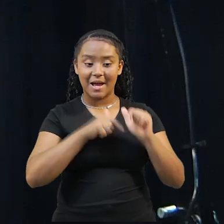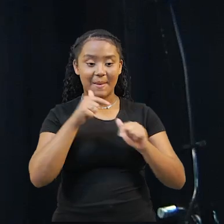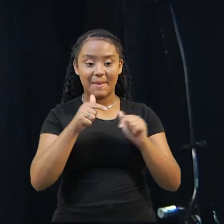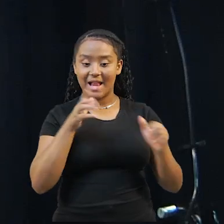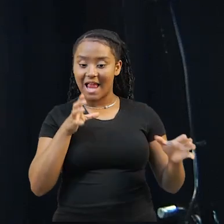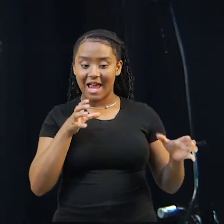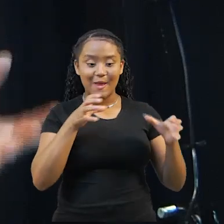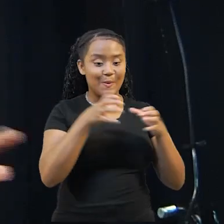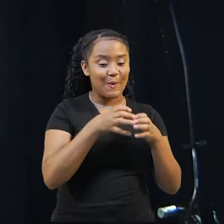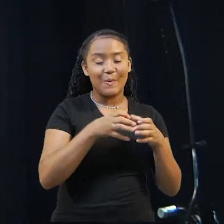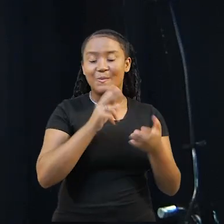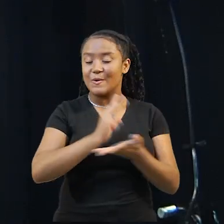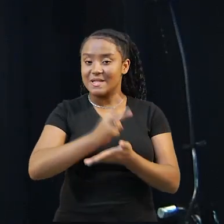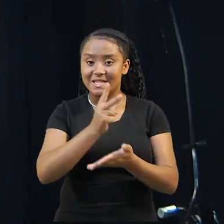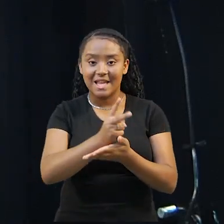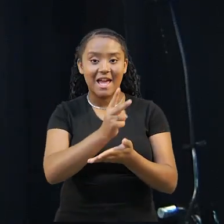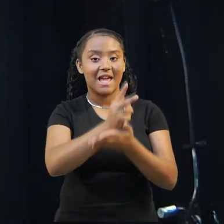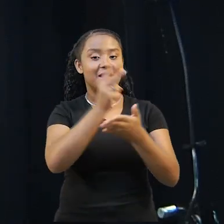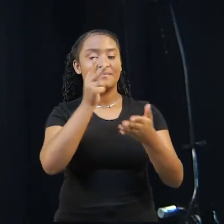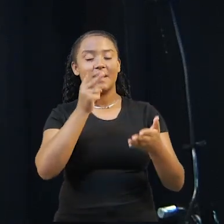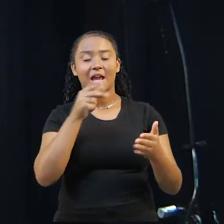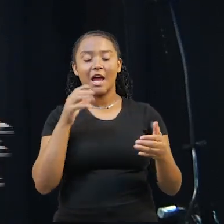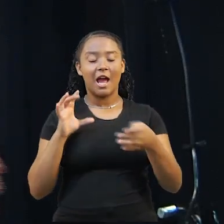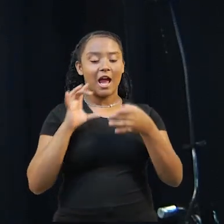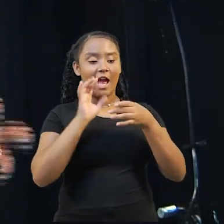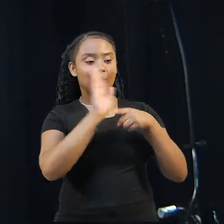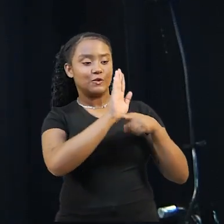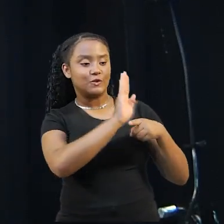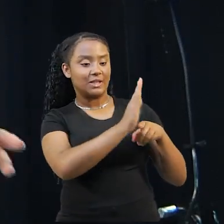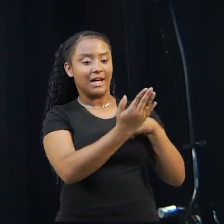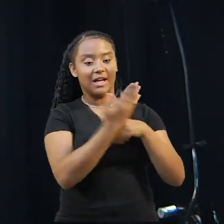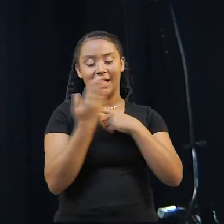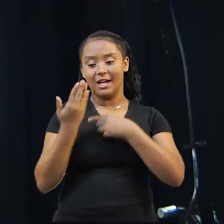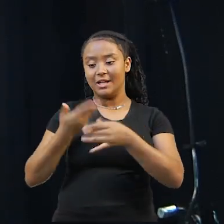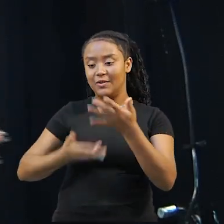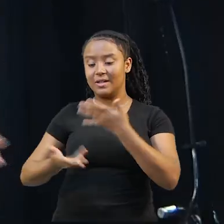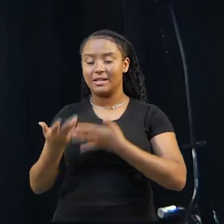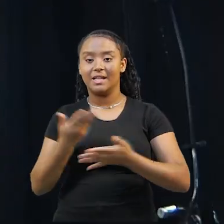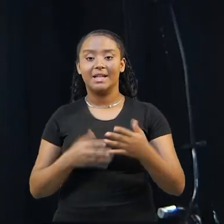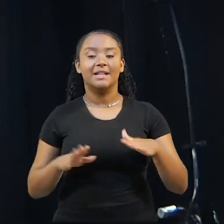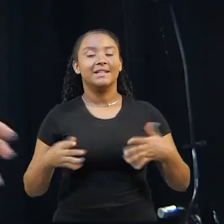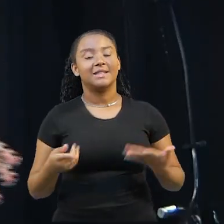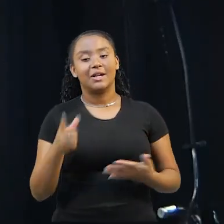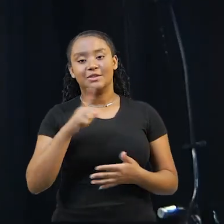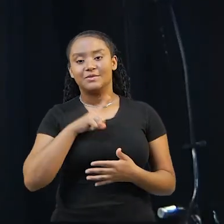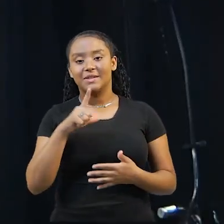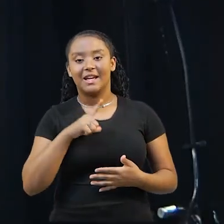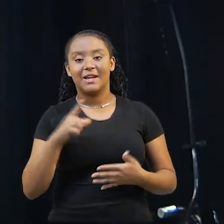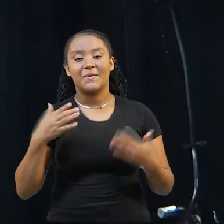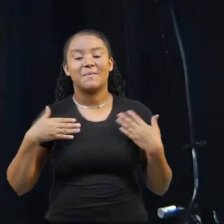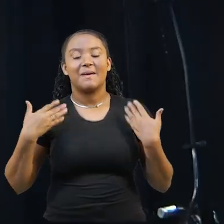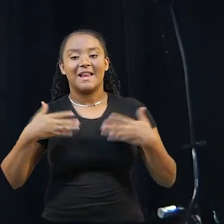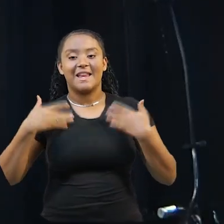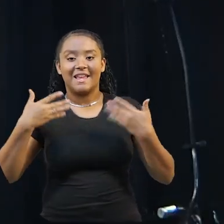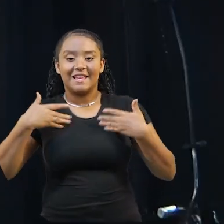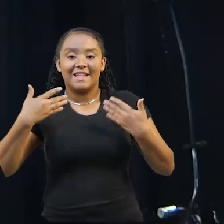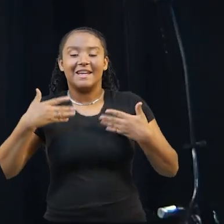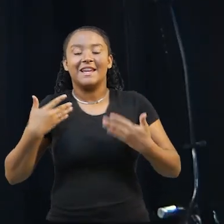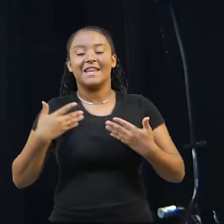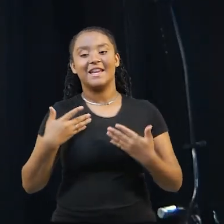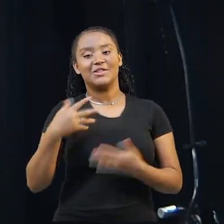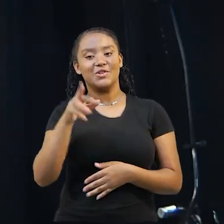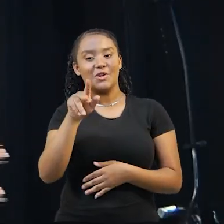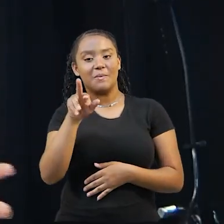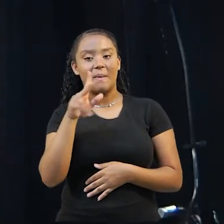ajudando o outro, pra gente conseguir seguir. Então, tem a alegria, assim, dos irmãos, de casa cheia, de brincadeira,